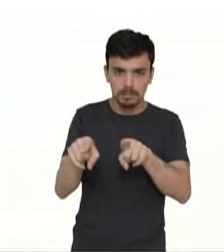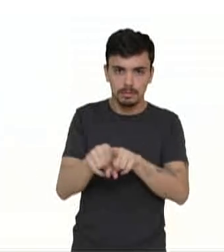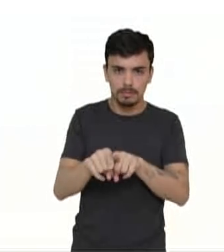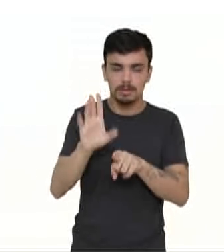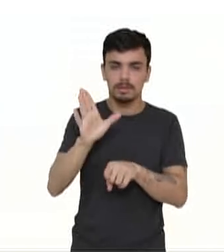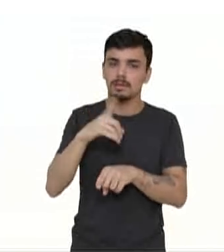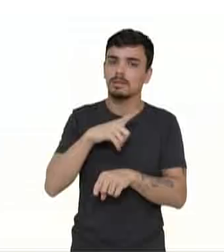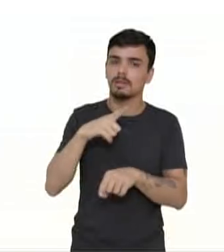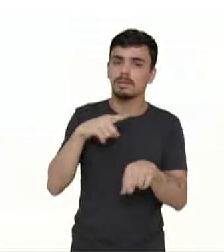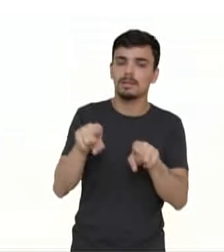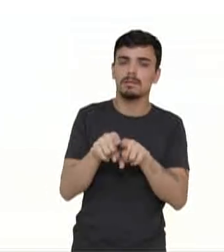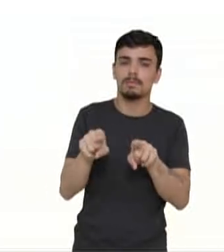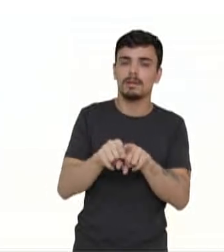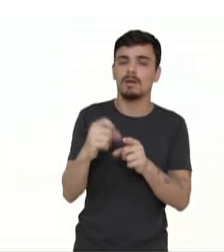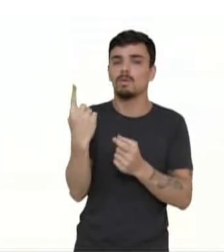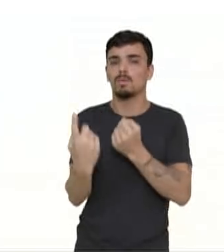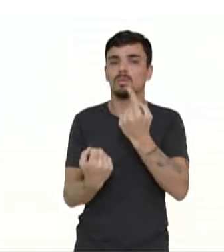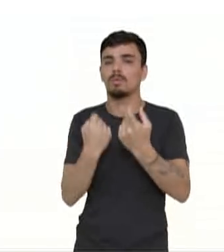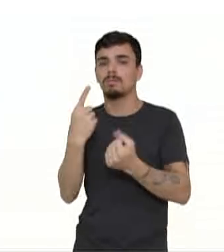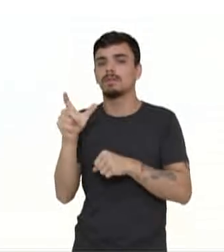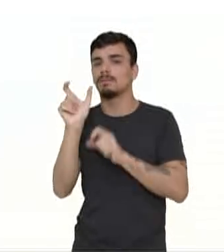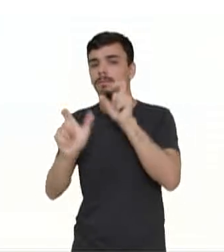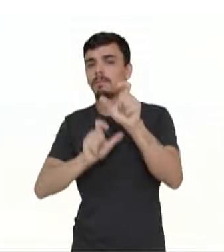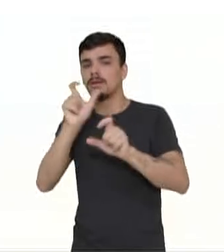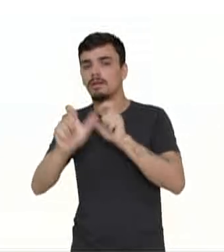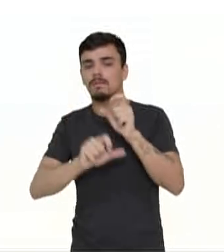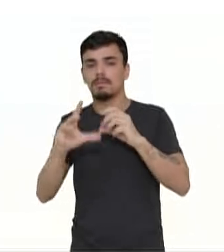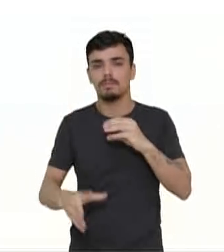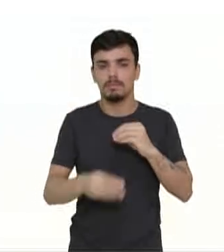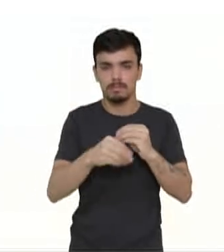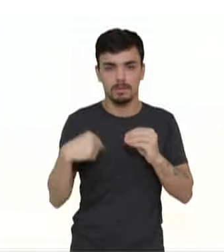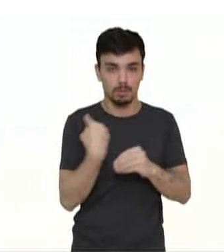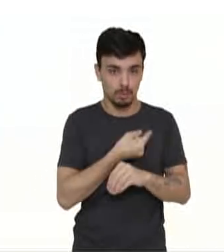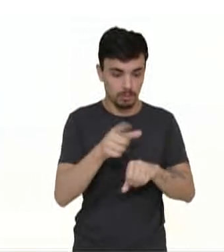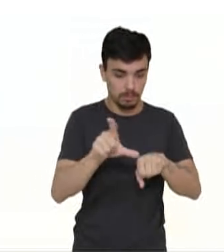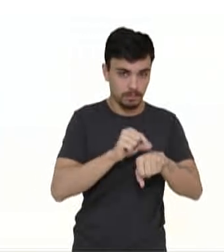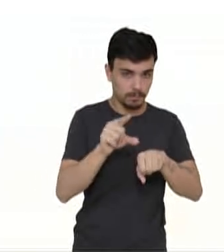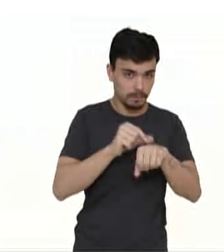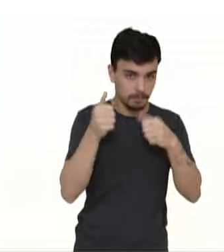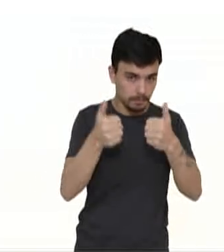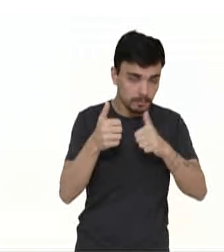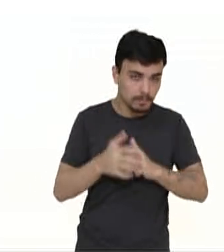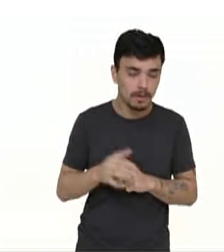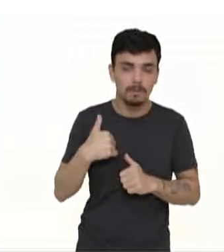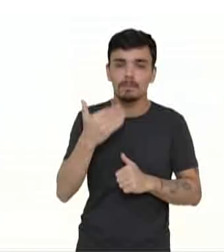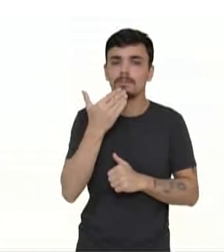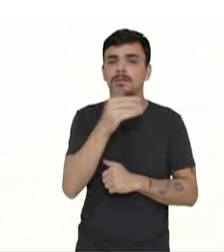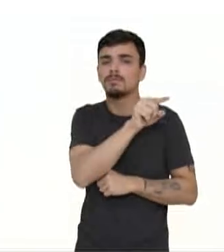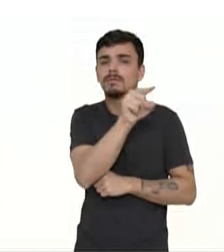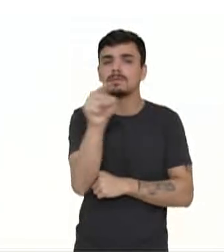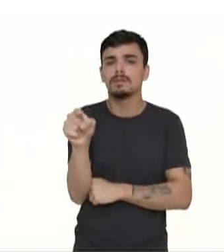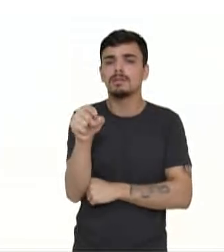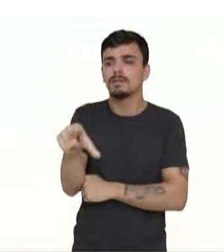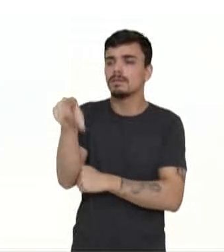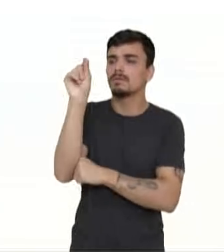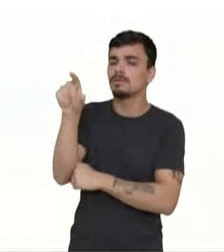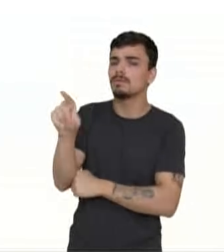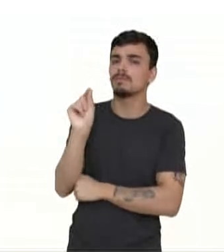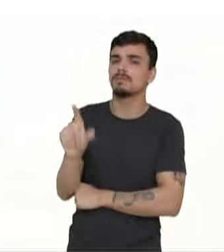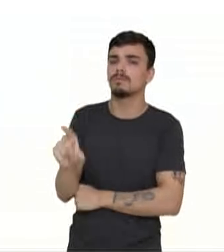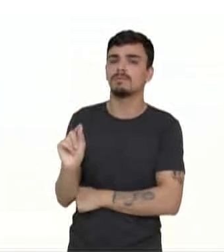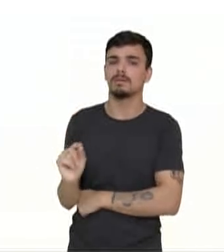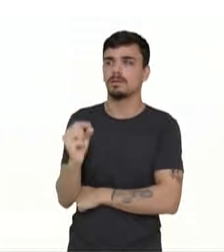a gente tem também algumas palavras que constituem os nossos advérbios, certo? Então eu vou pedir para vocês selecionarem